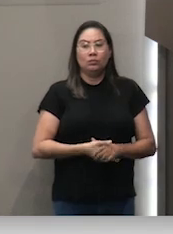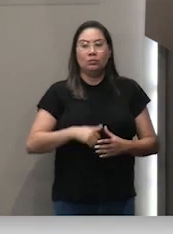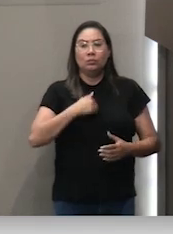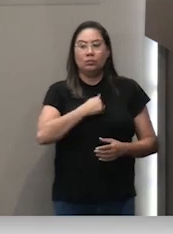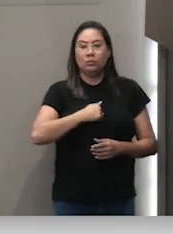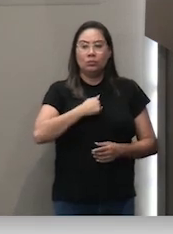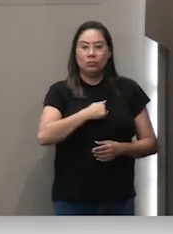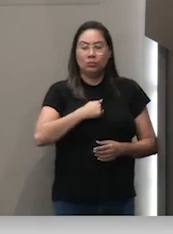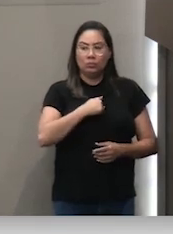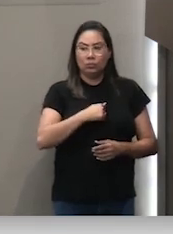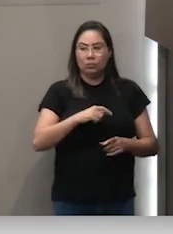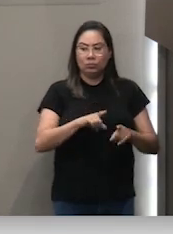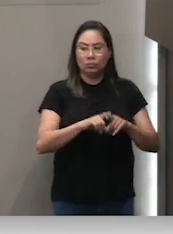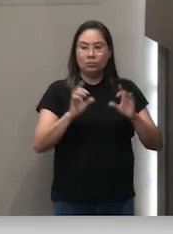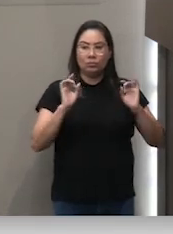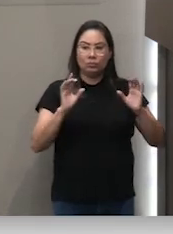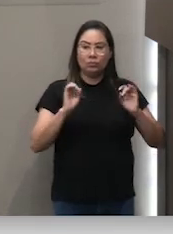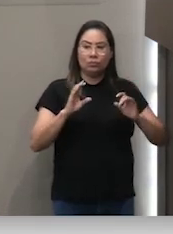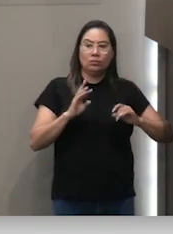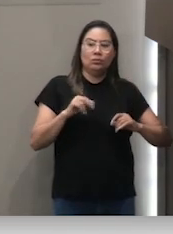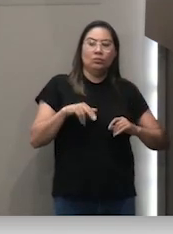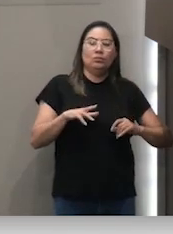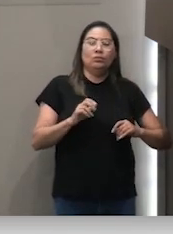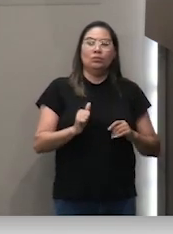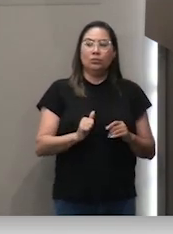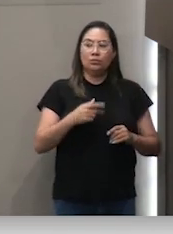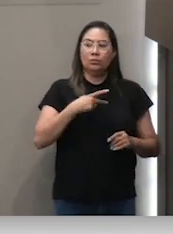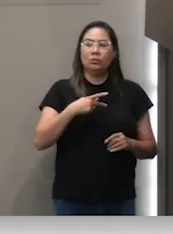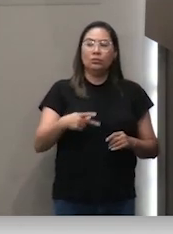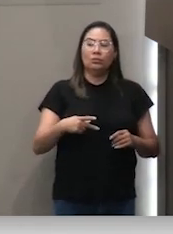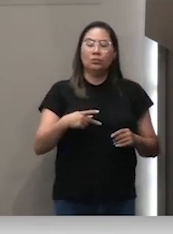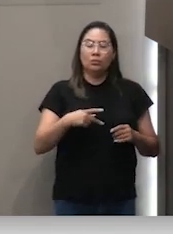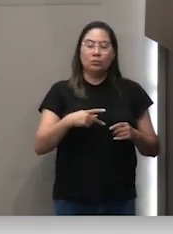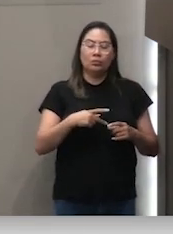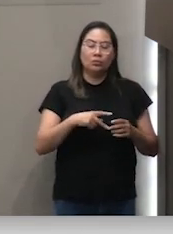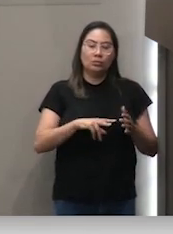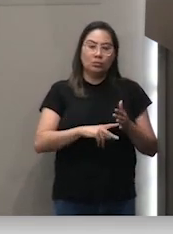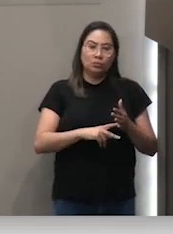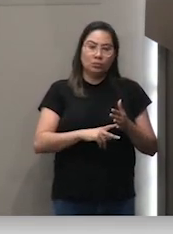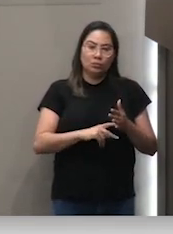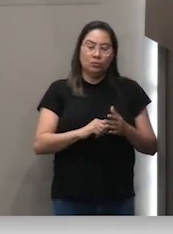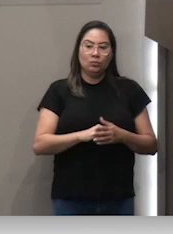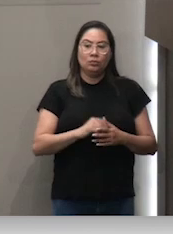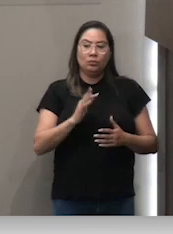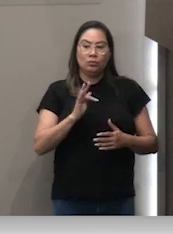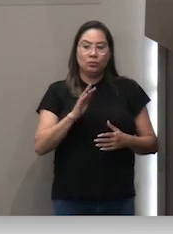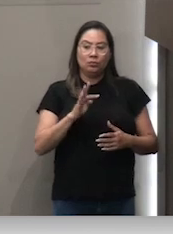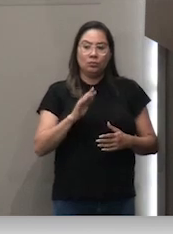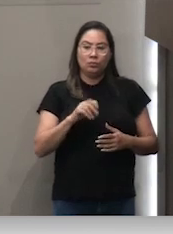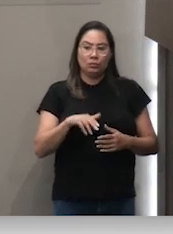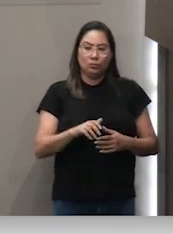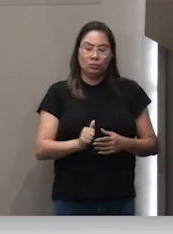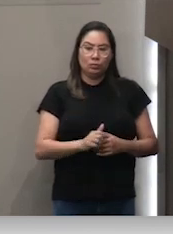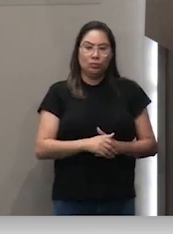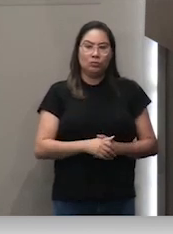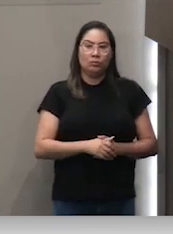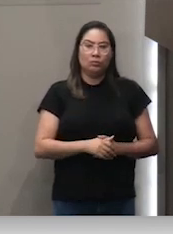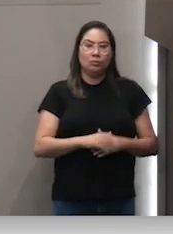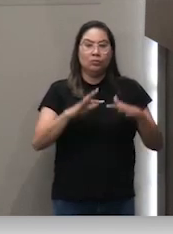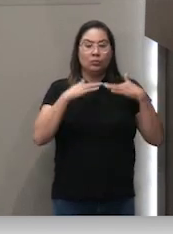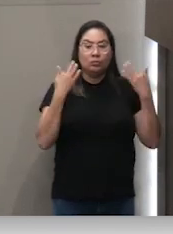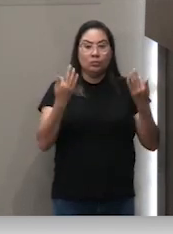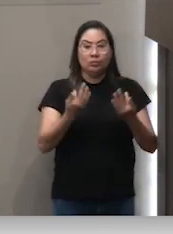forma especial a Berna, presidente do Simpasso, a Fátima, que estão aqui no plenário, a